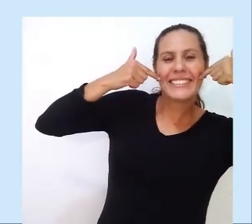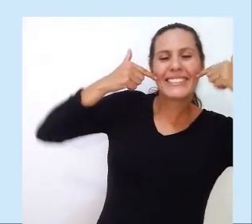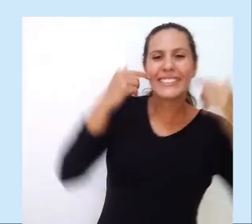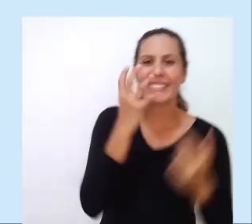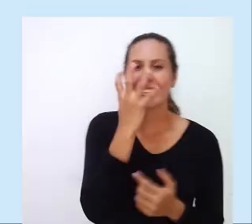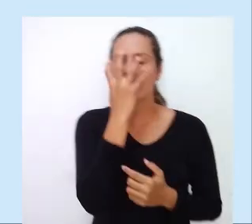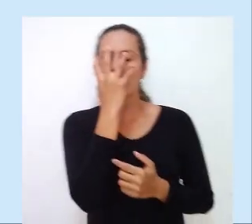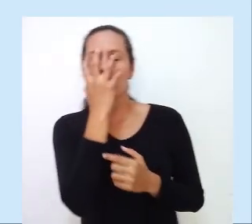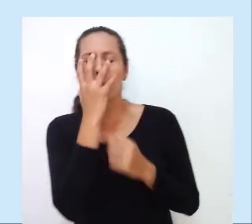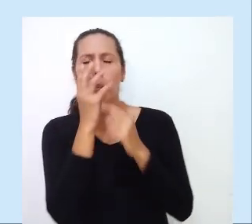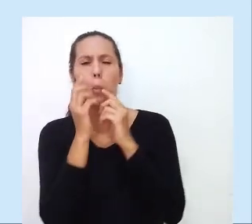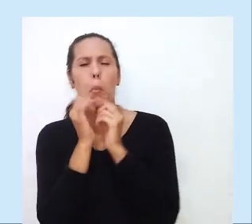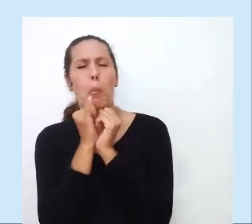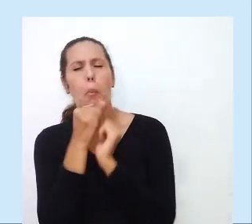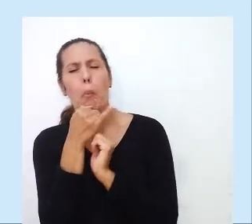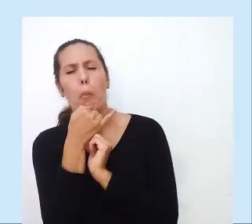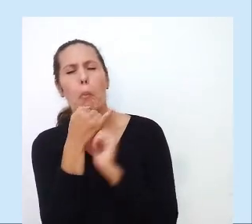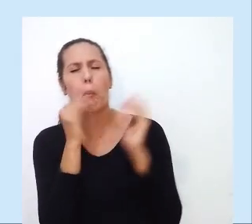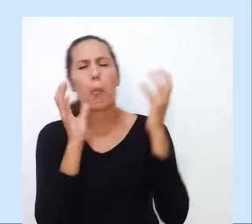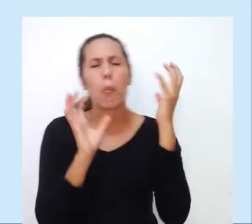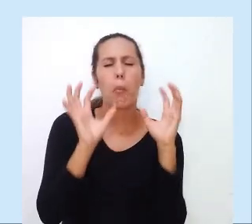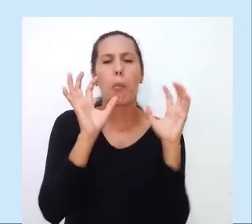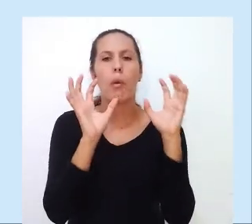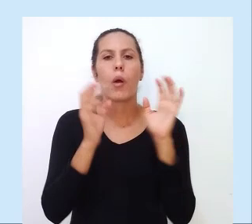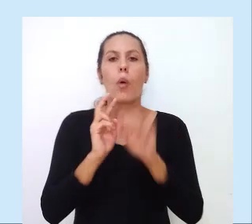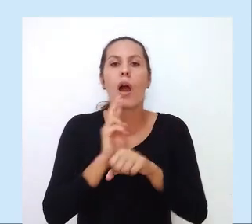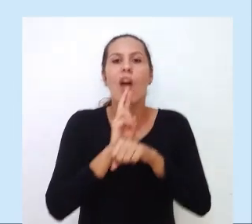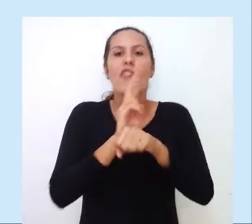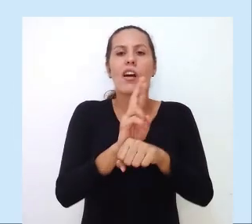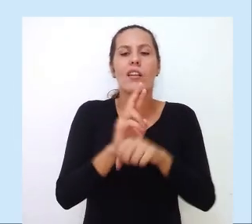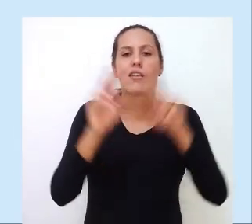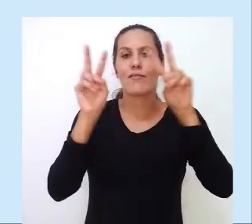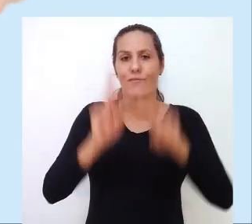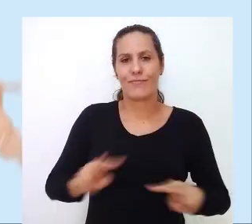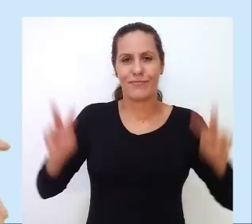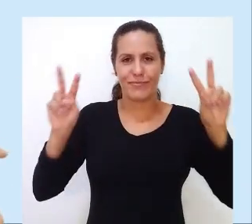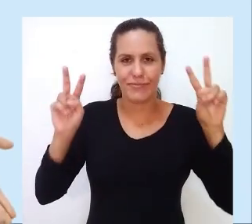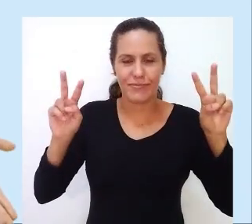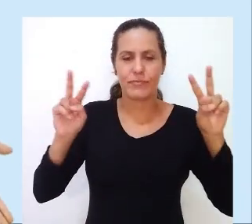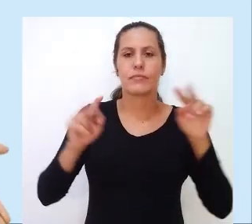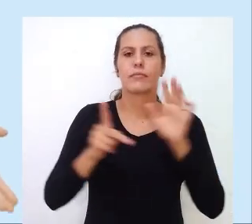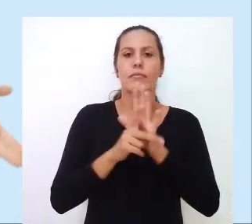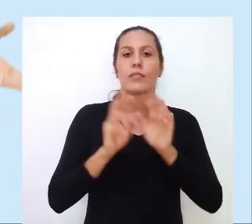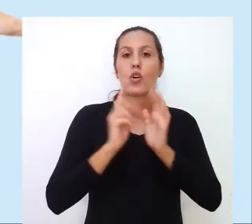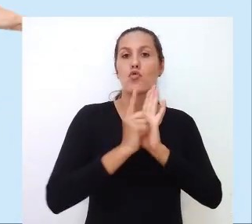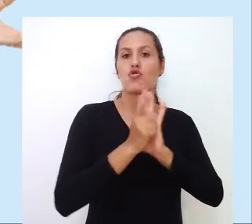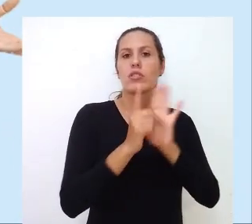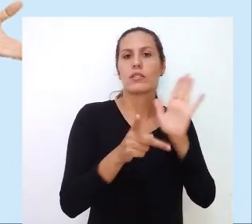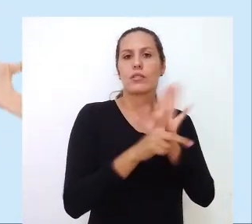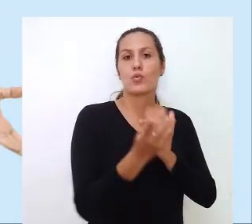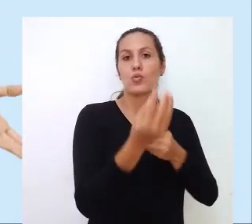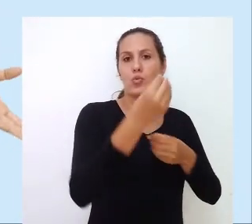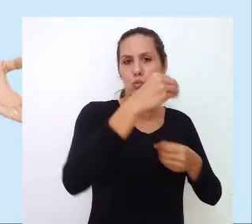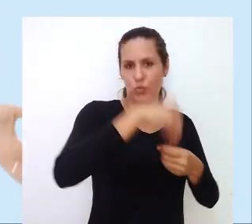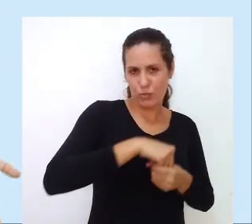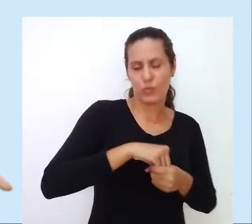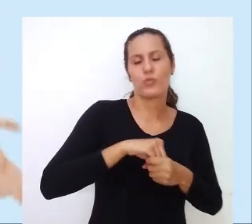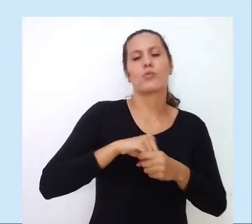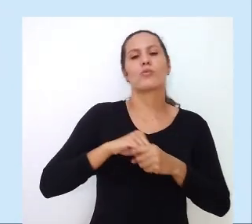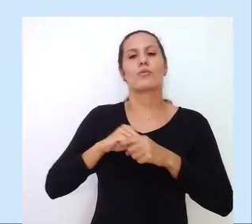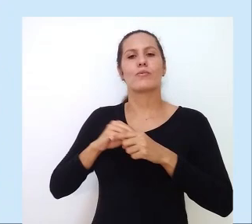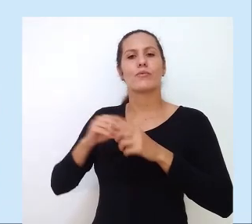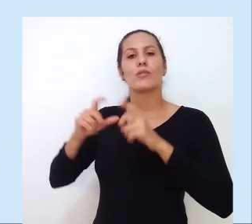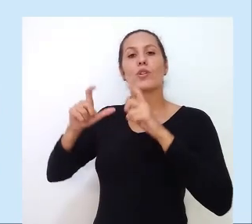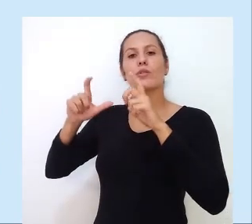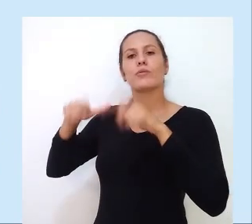cara triste. São as máscaras da tragédia e da comédia, numa referência a esses gêneros do teatro que